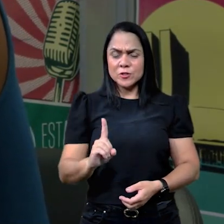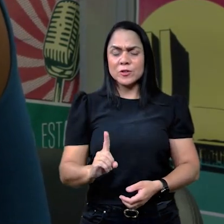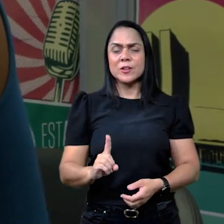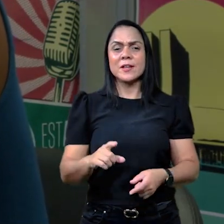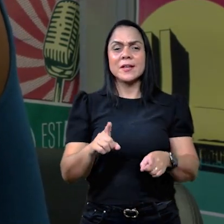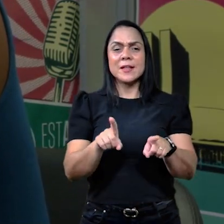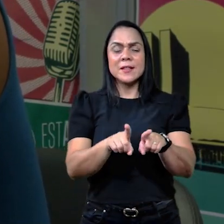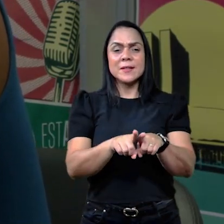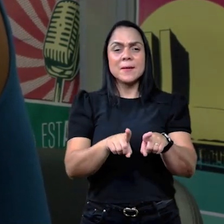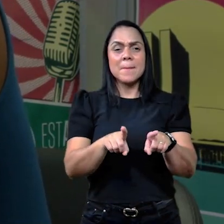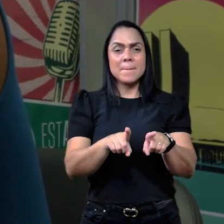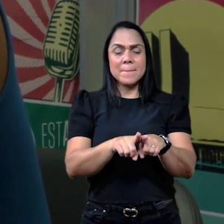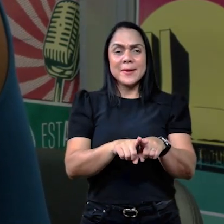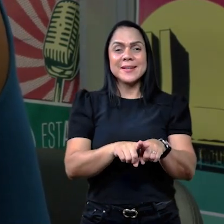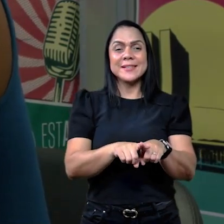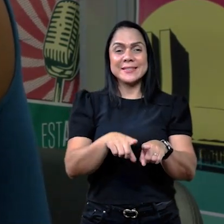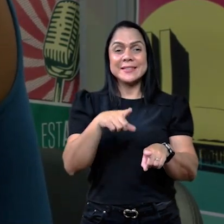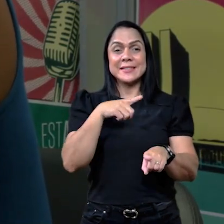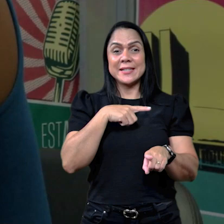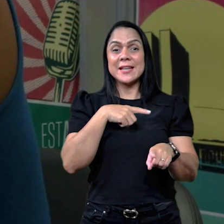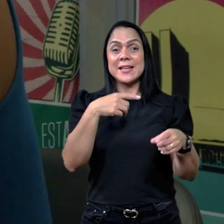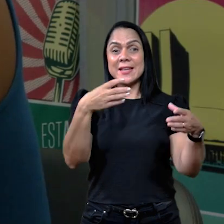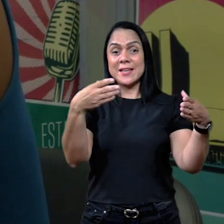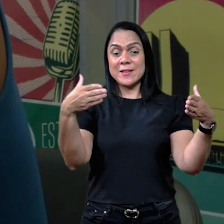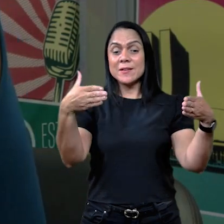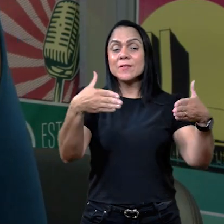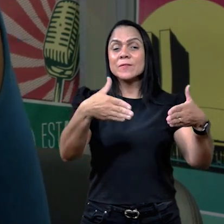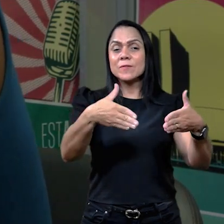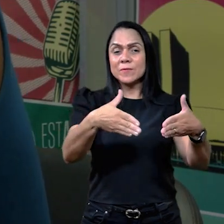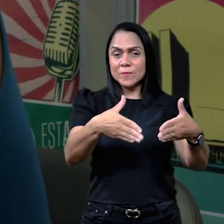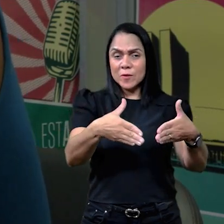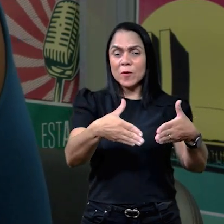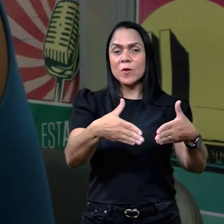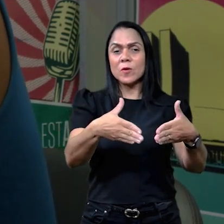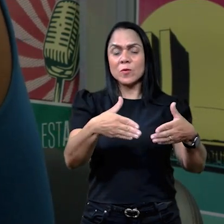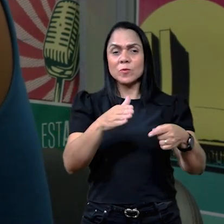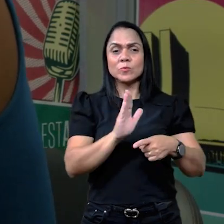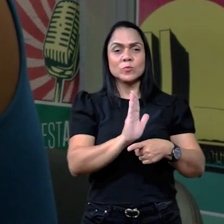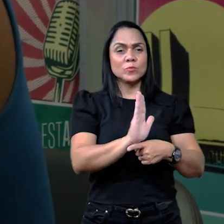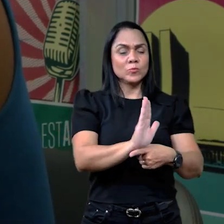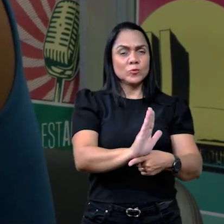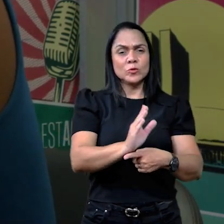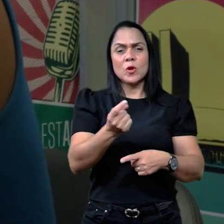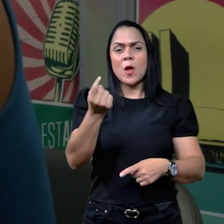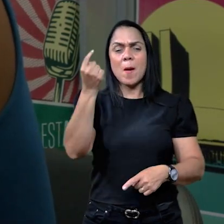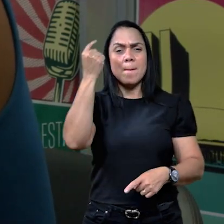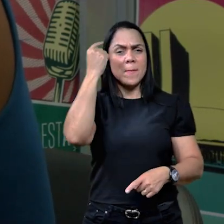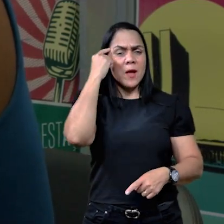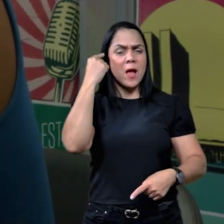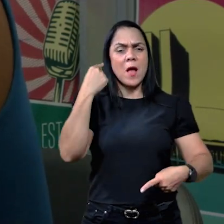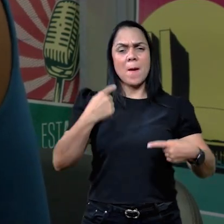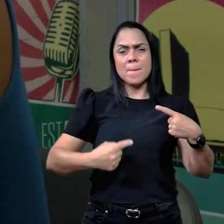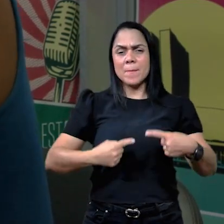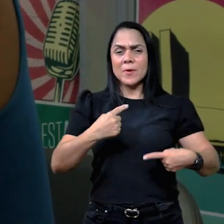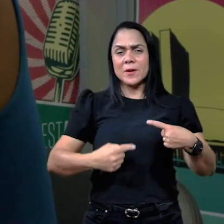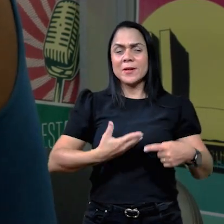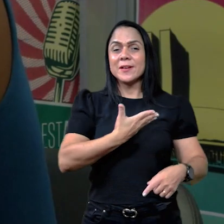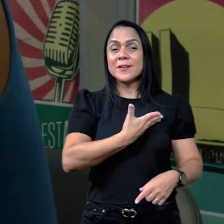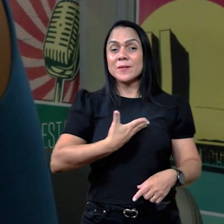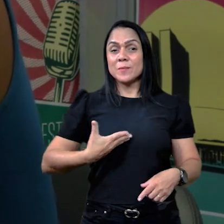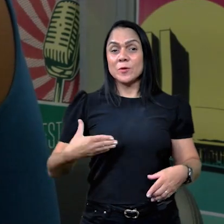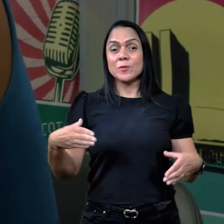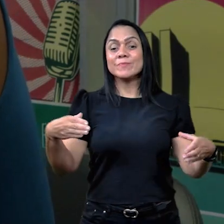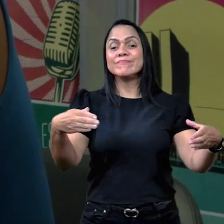diretoria inédita, né? Nunca tinha tido uma diretoria com essa característica, com essa competência de formular, executar e pensar políticas